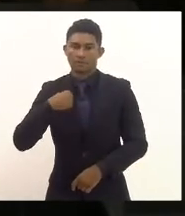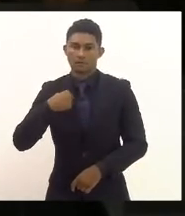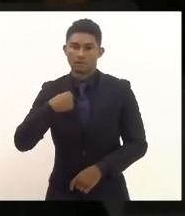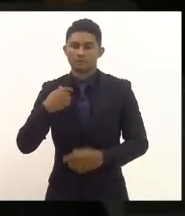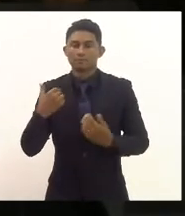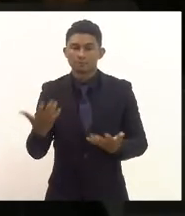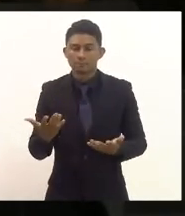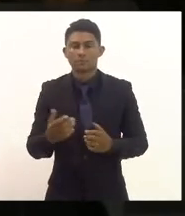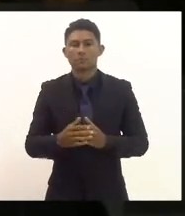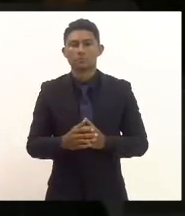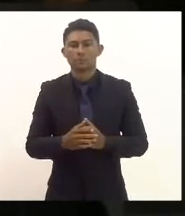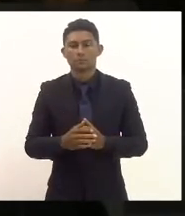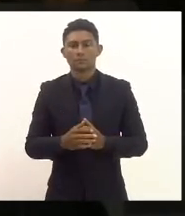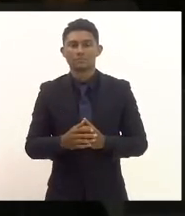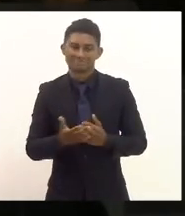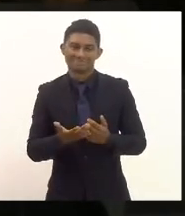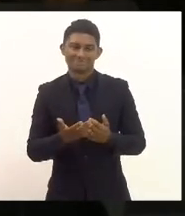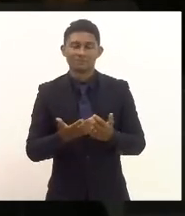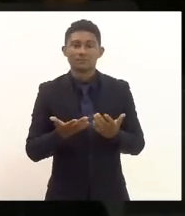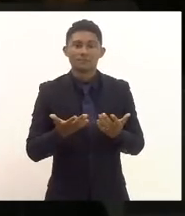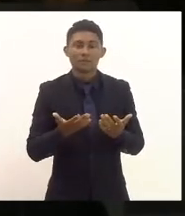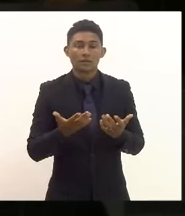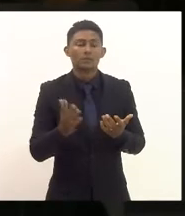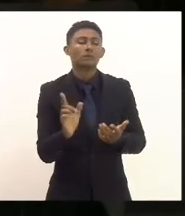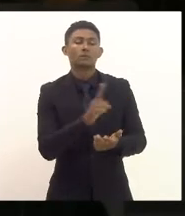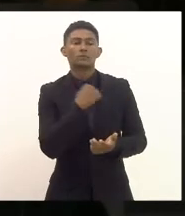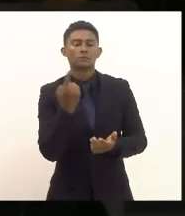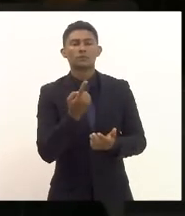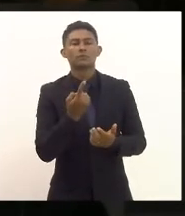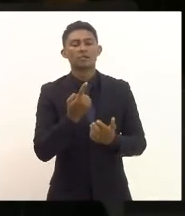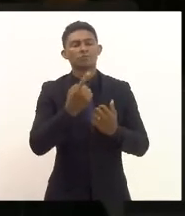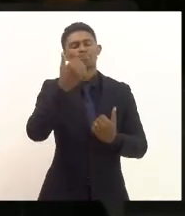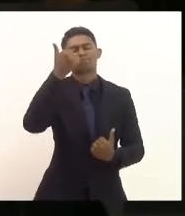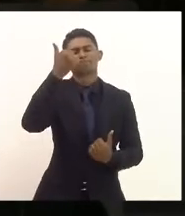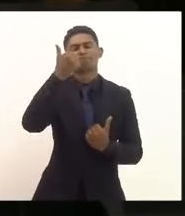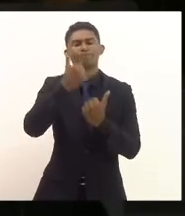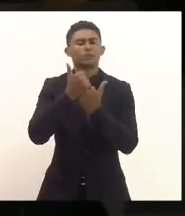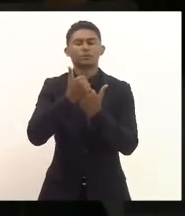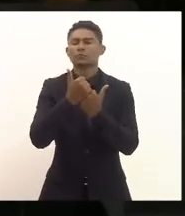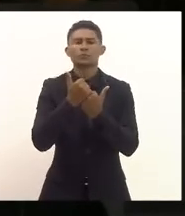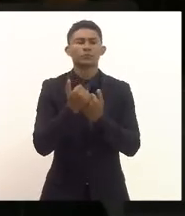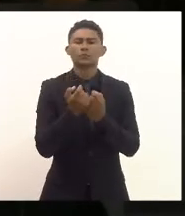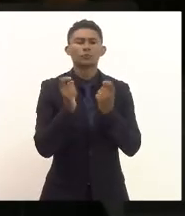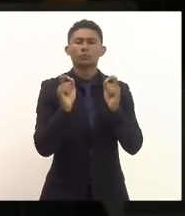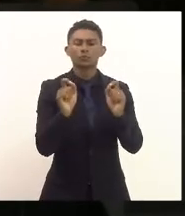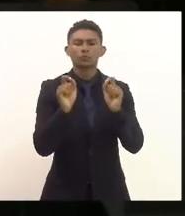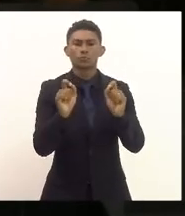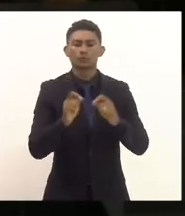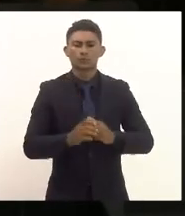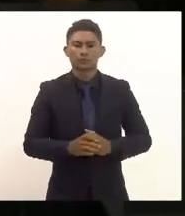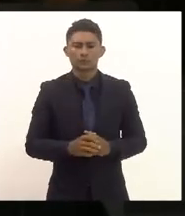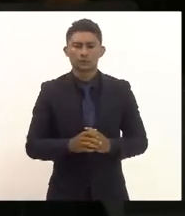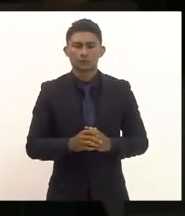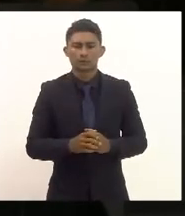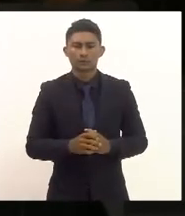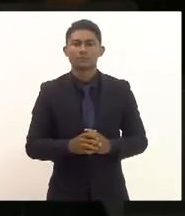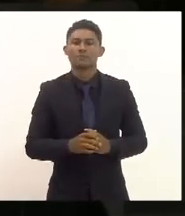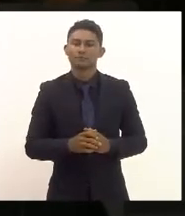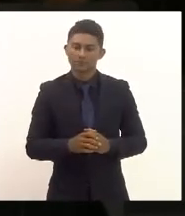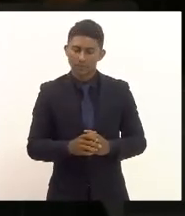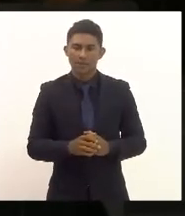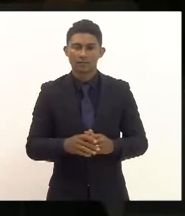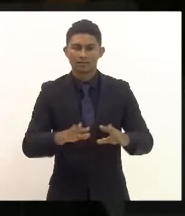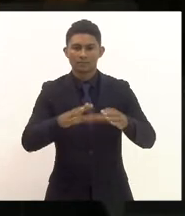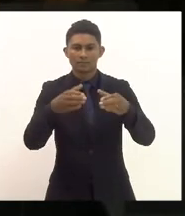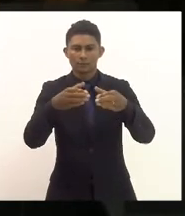somos somos defensores em transe dentes da própria